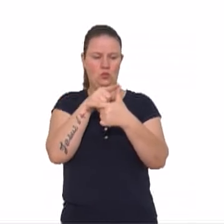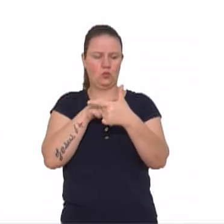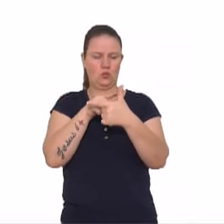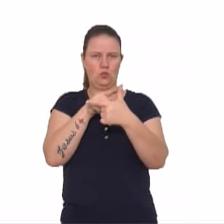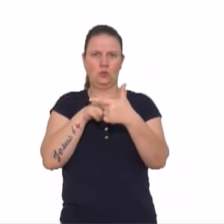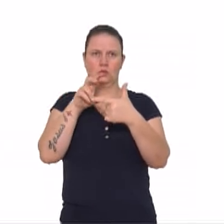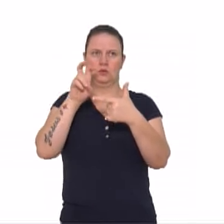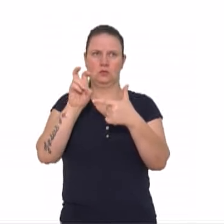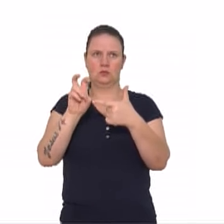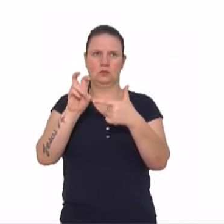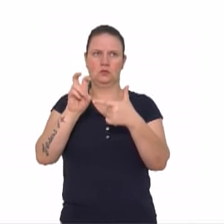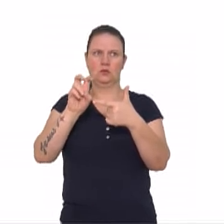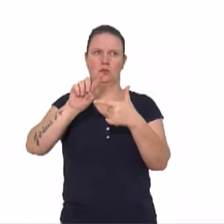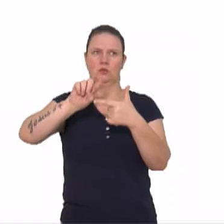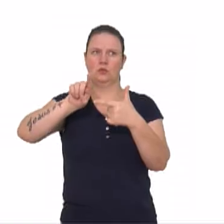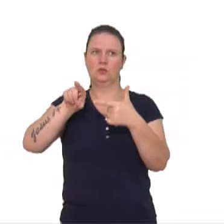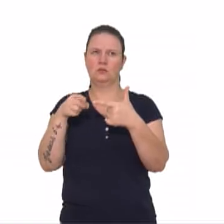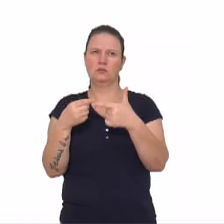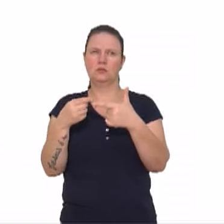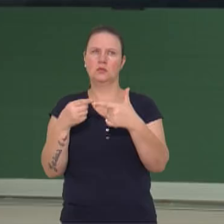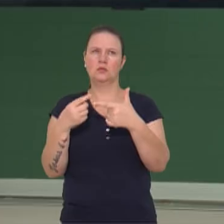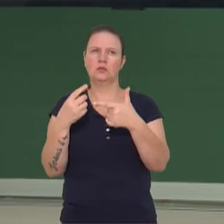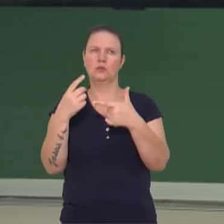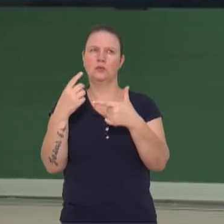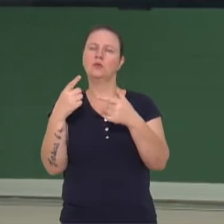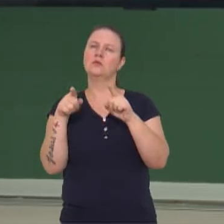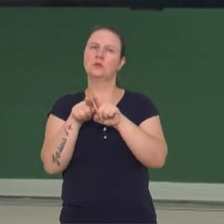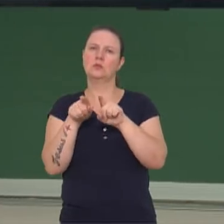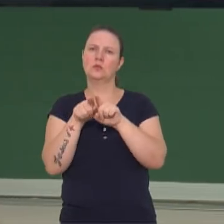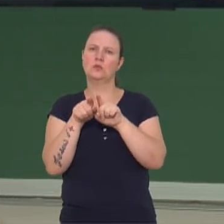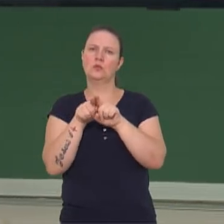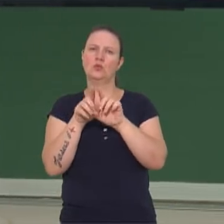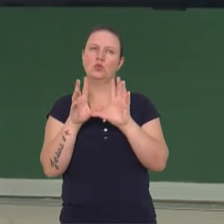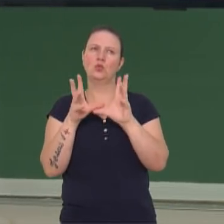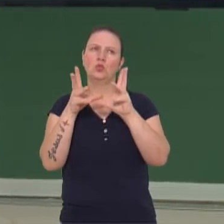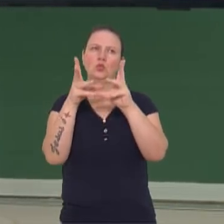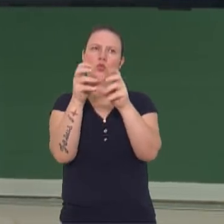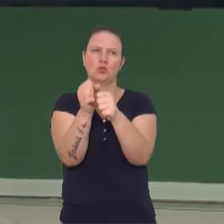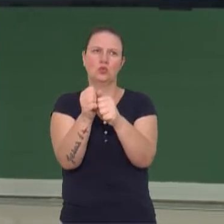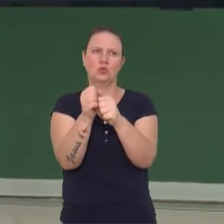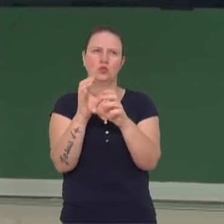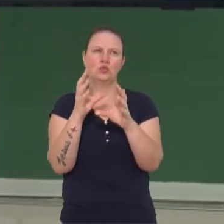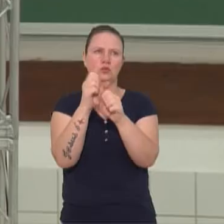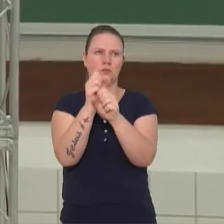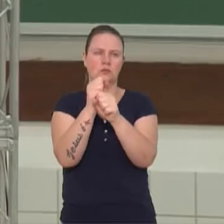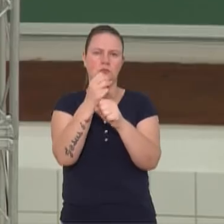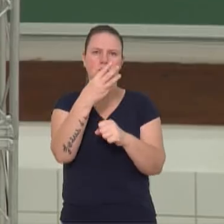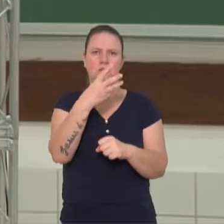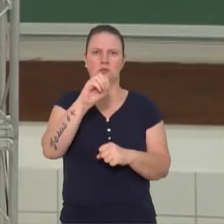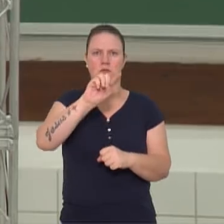de largura é 30,6 centímetros o perímetro. Tudo bem?